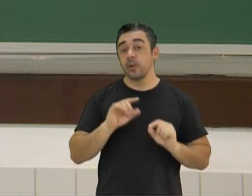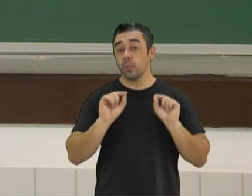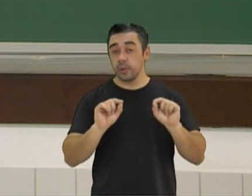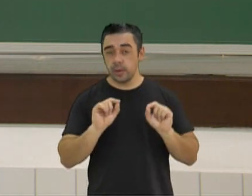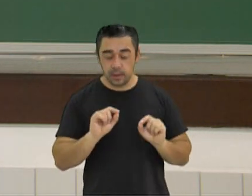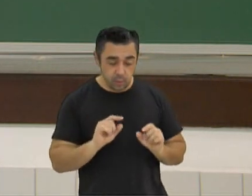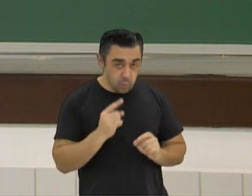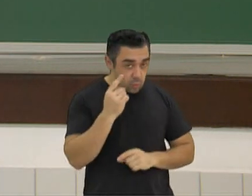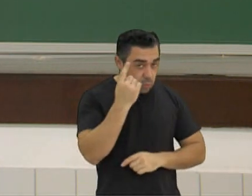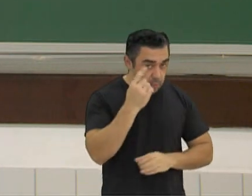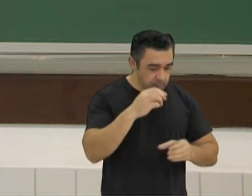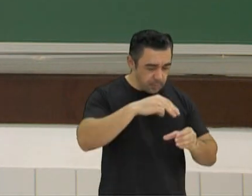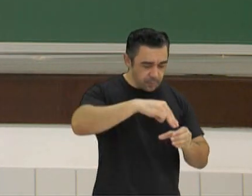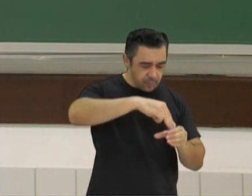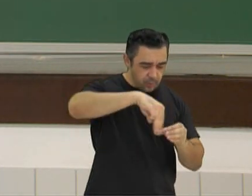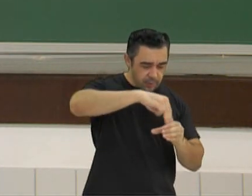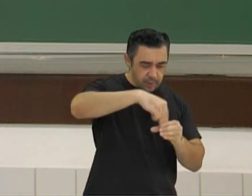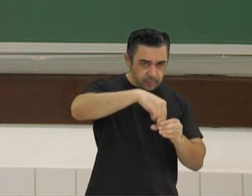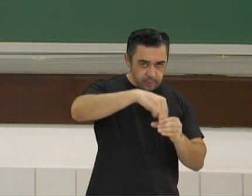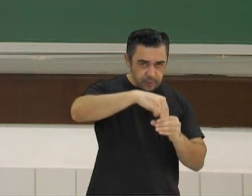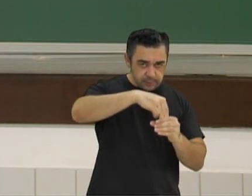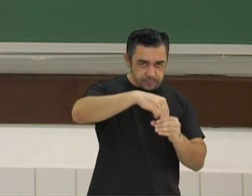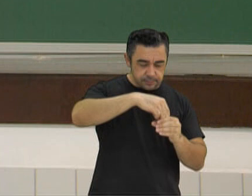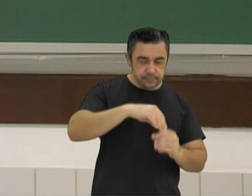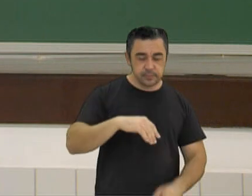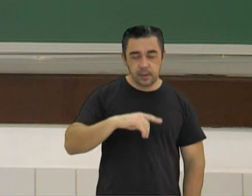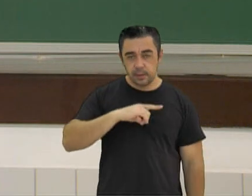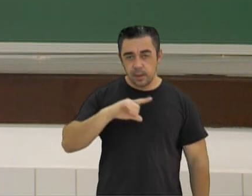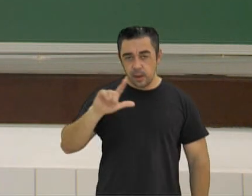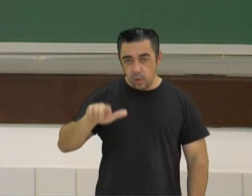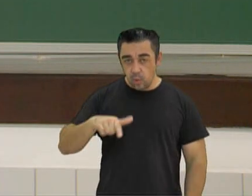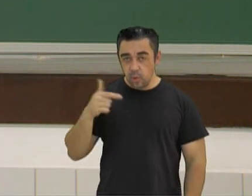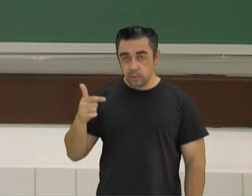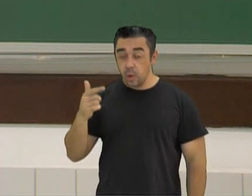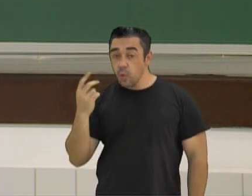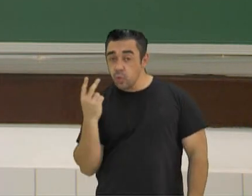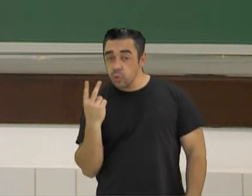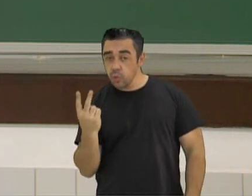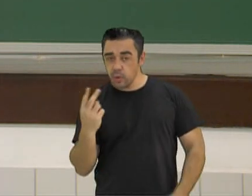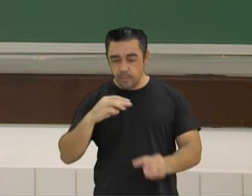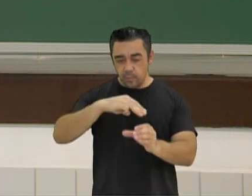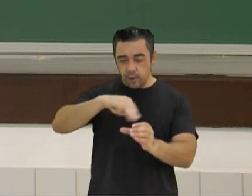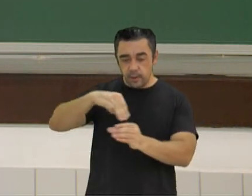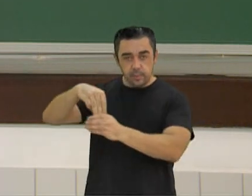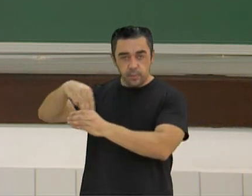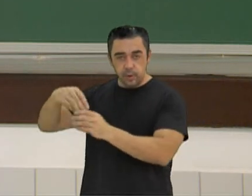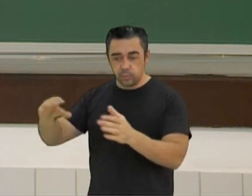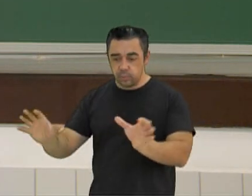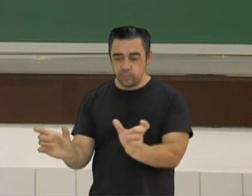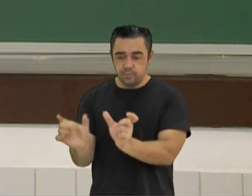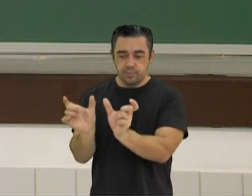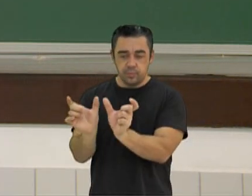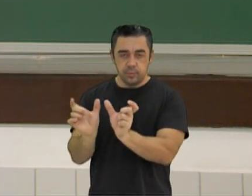intermolecular e a intramolecular, certo? Então, de novo, a